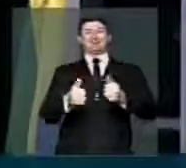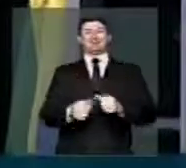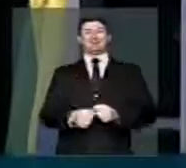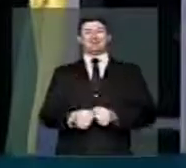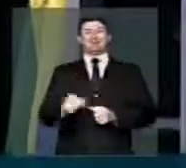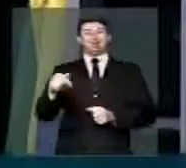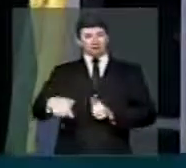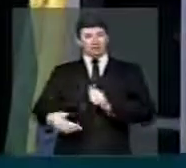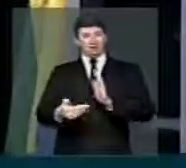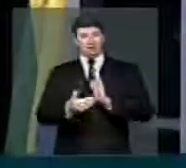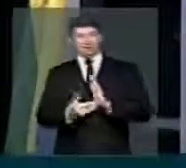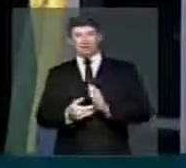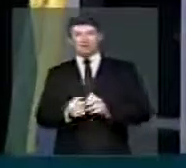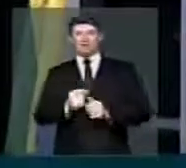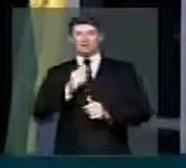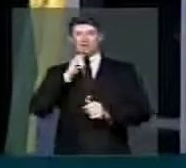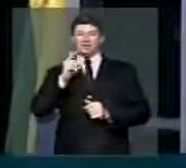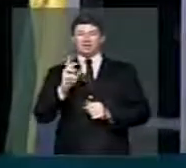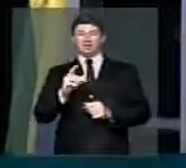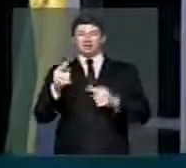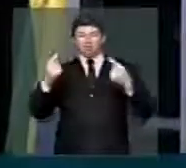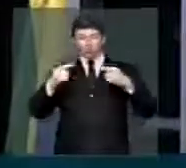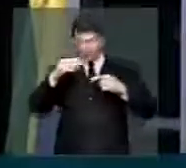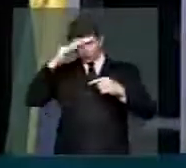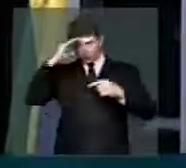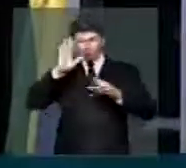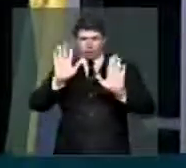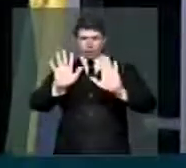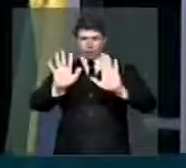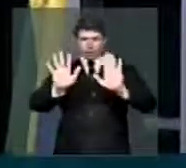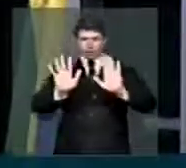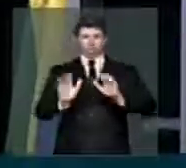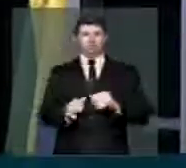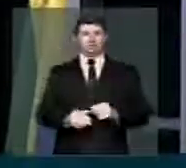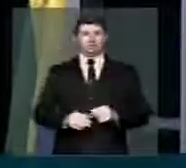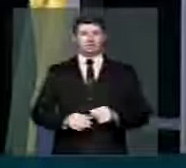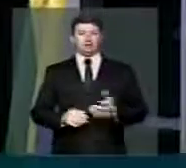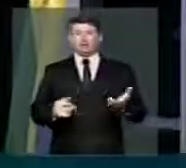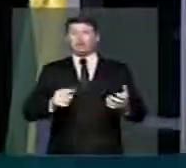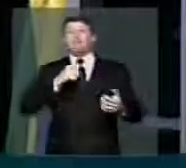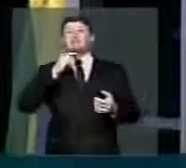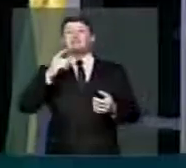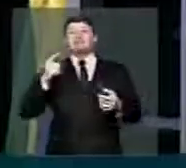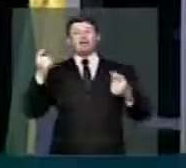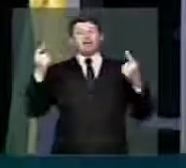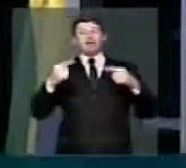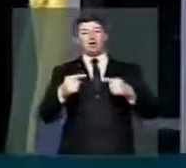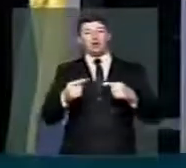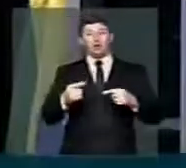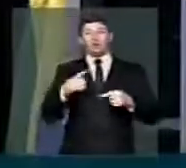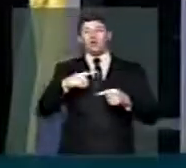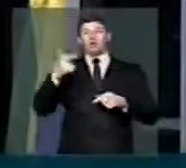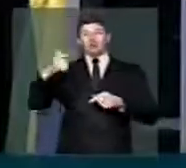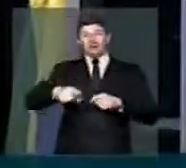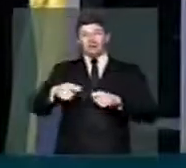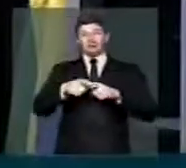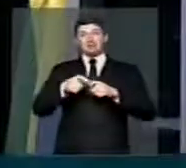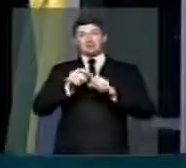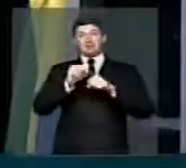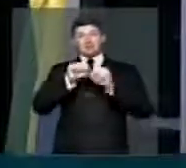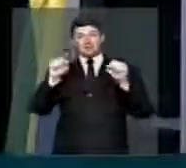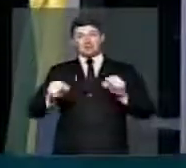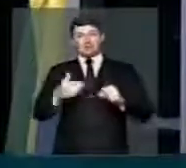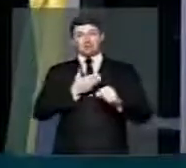Ninguém aqui nessa casa, primeiro, tem nada contra cubano. Segundo, que ninguém tem nada contra ter mais médico no sistema público.